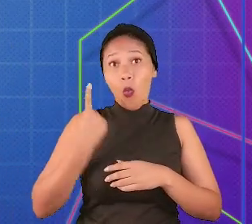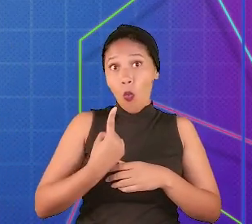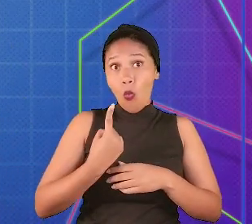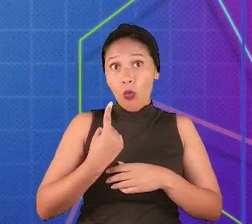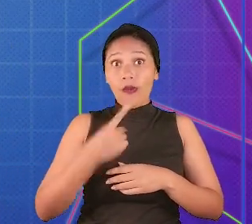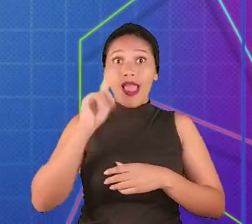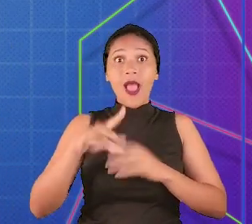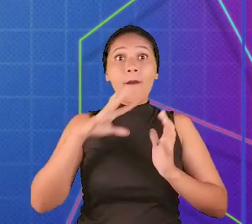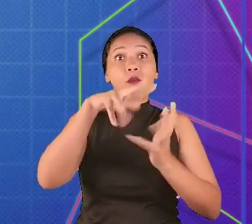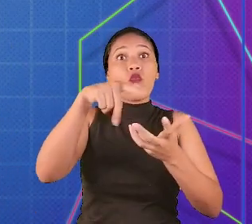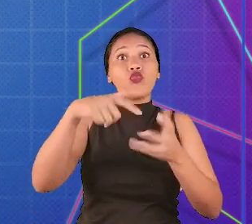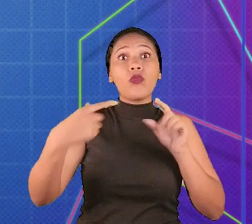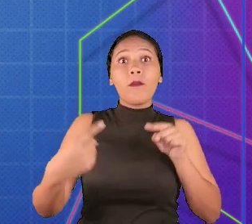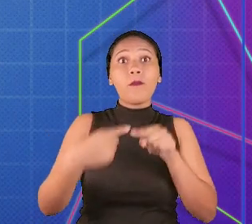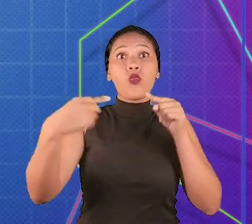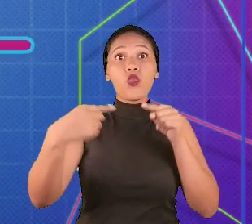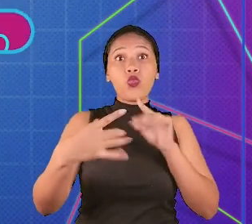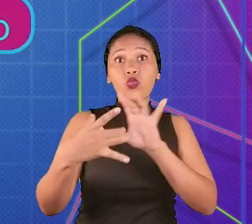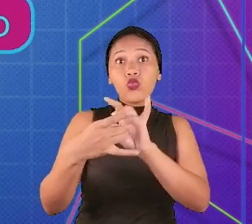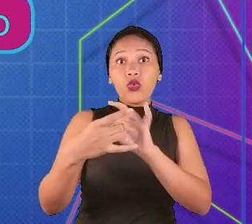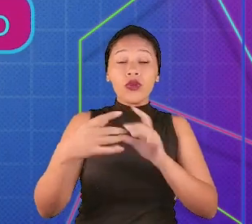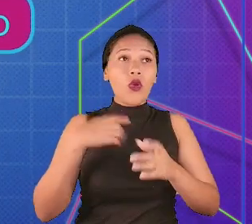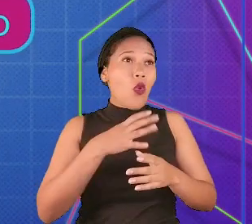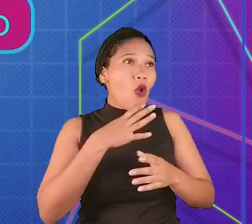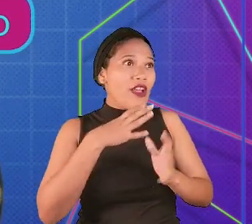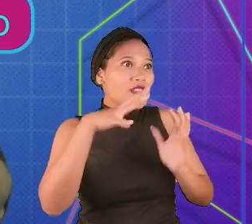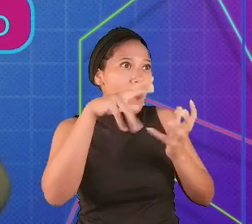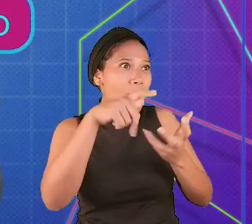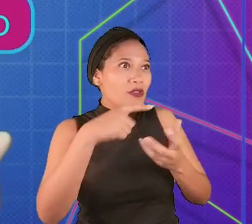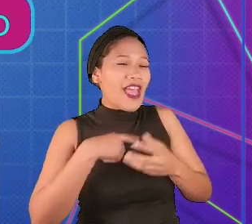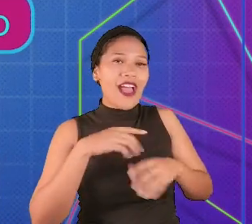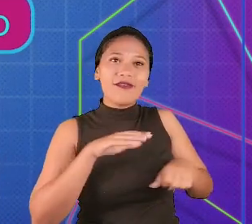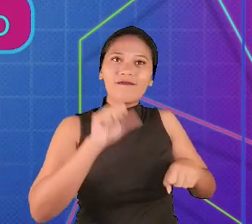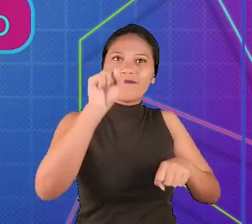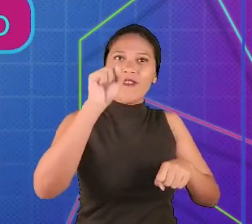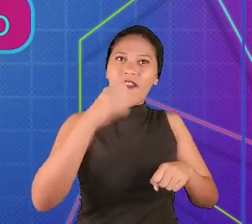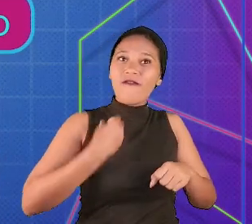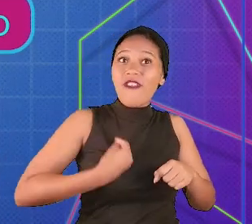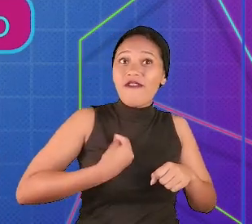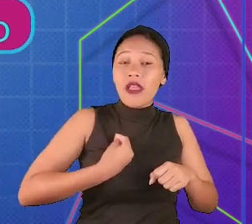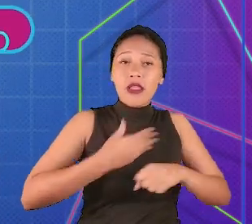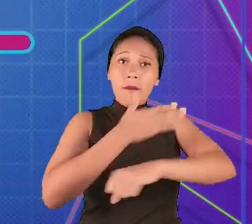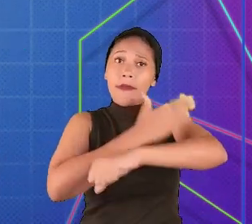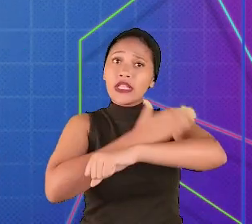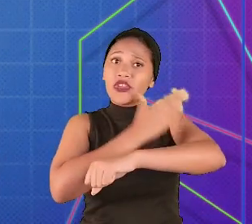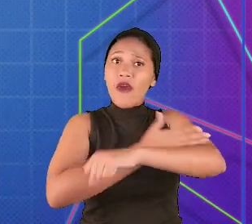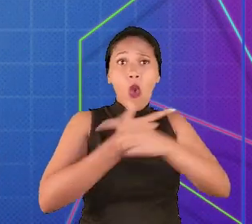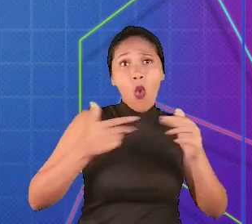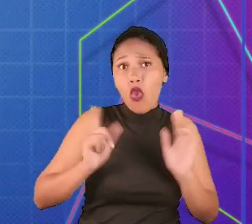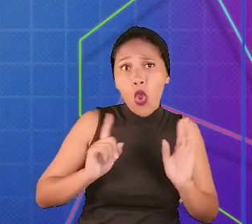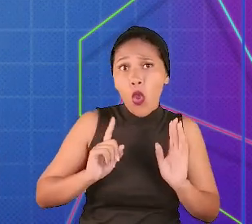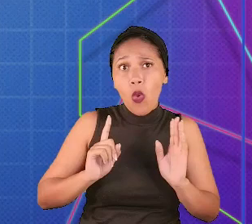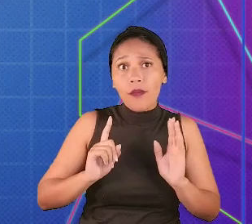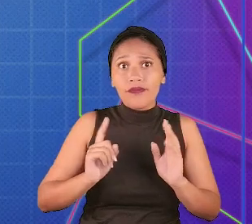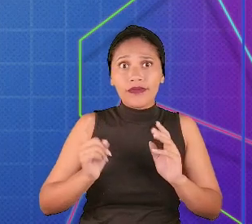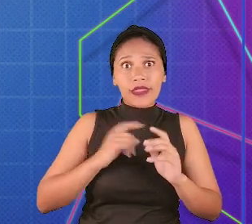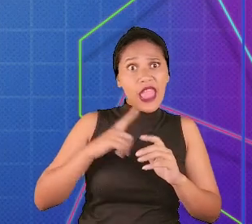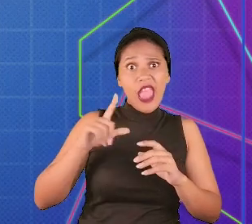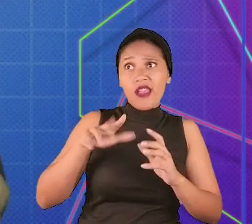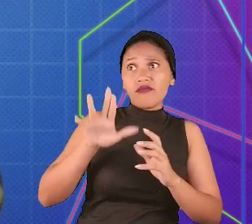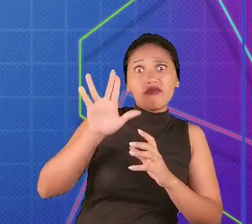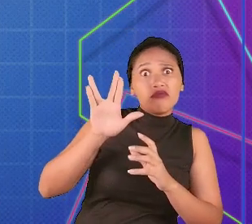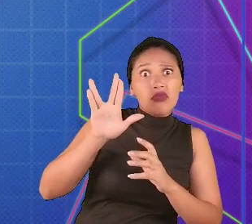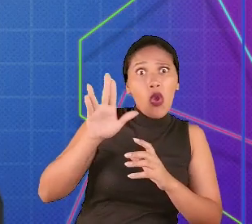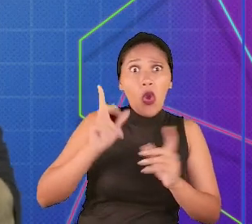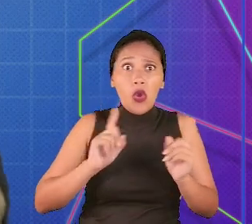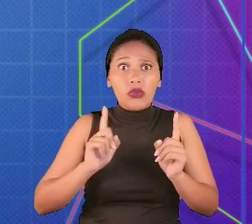Passo 1. Mundo comum. O público conhece o mundo onde o nosso herói vive. Se é num tempo medieval ou não. Se ele é alienígena